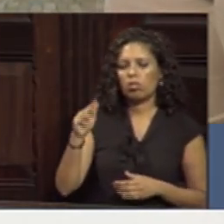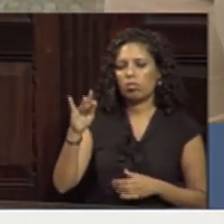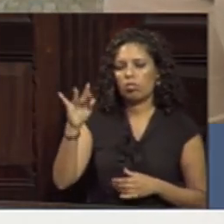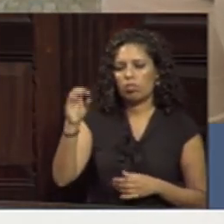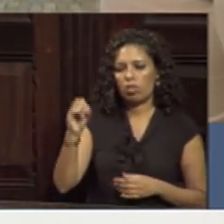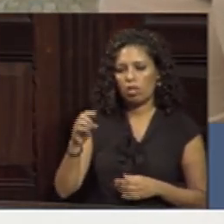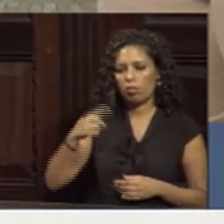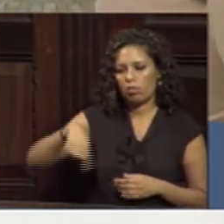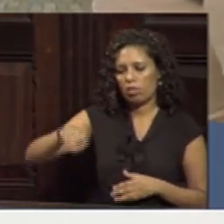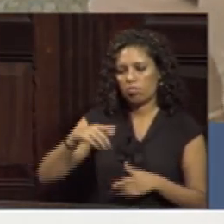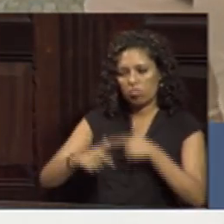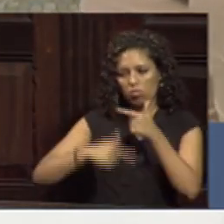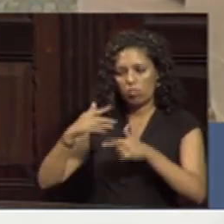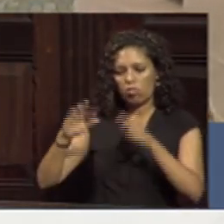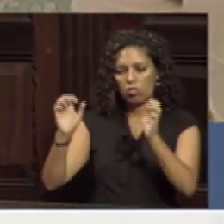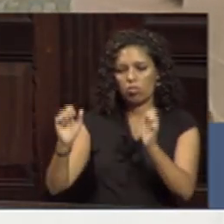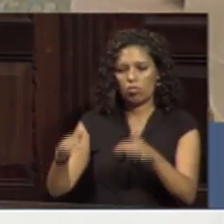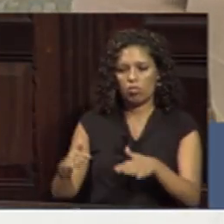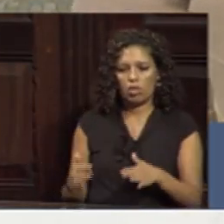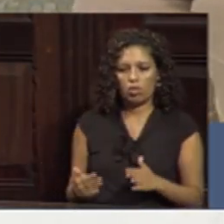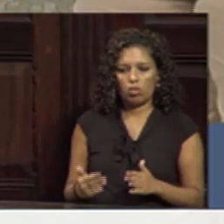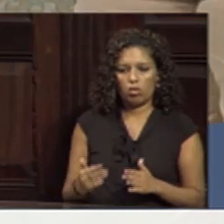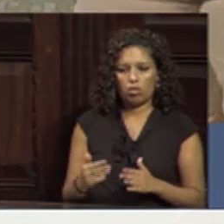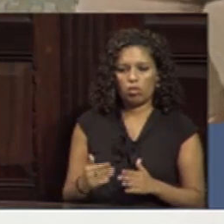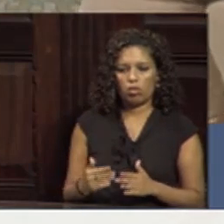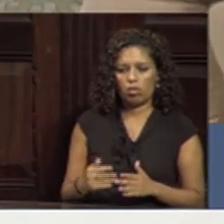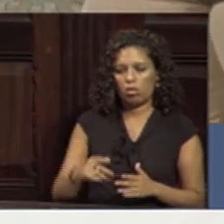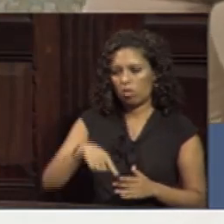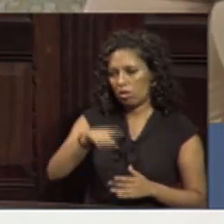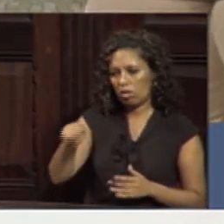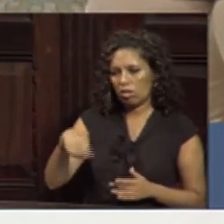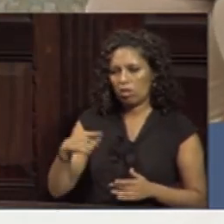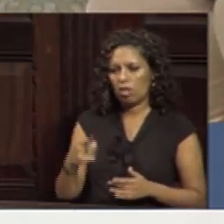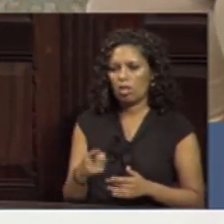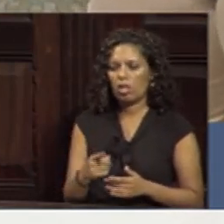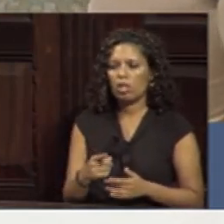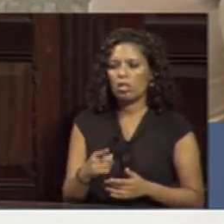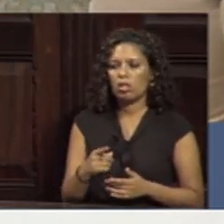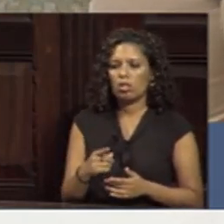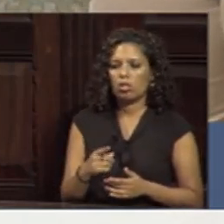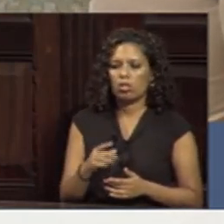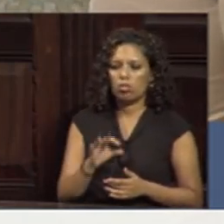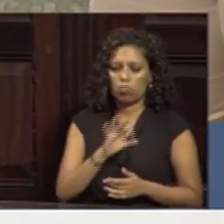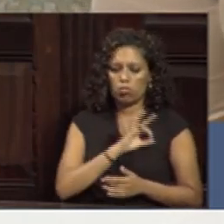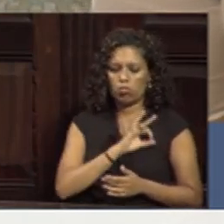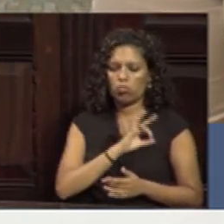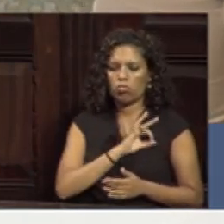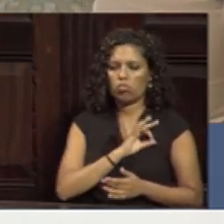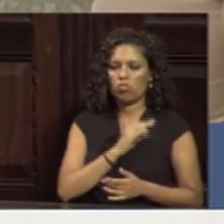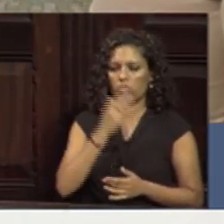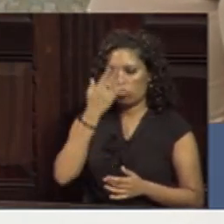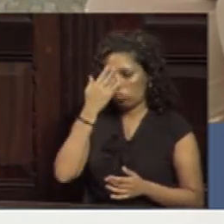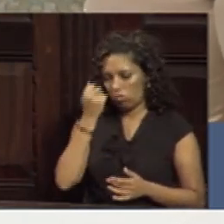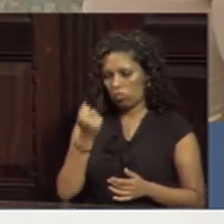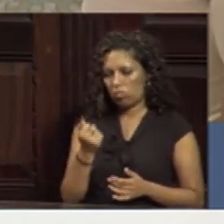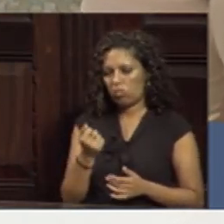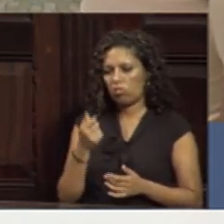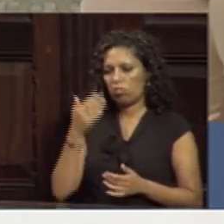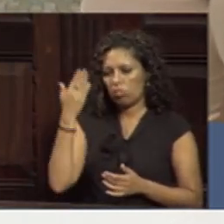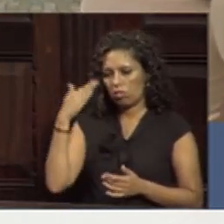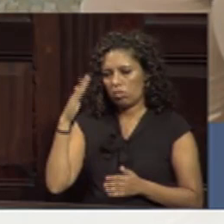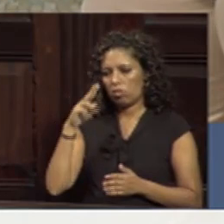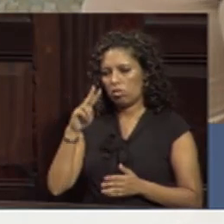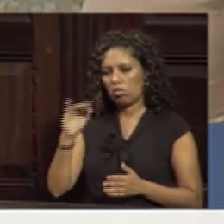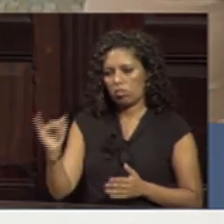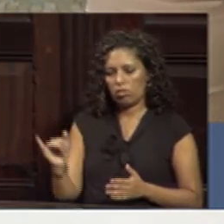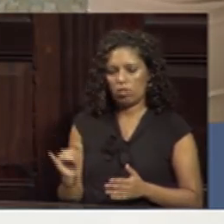deles. E eu digo na televisão sempre, está nas mãos da homicídios, a homicídios vai rachar. E eu tenho certeza que esse crime